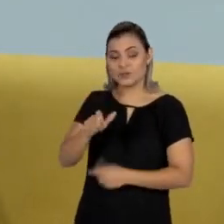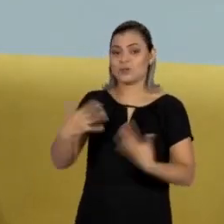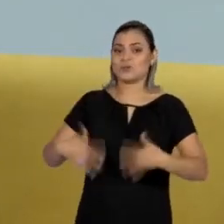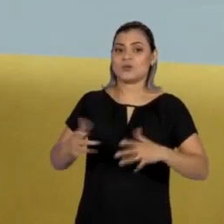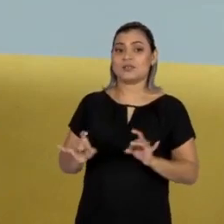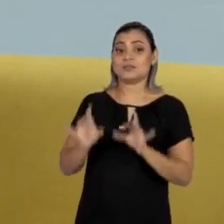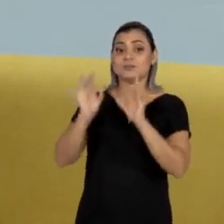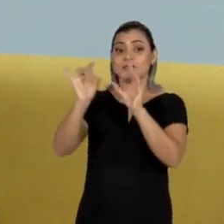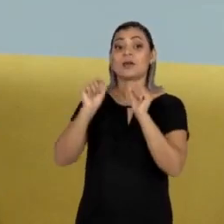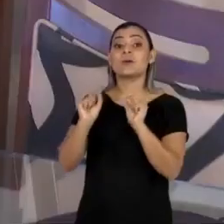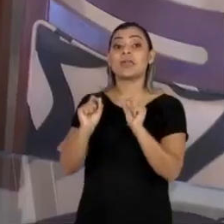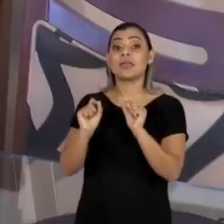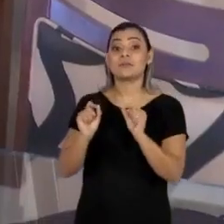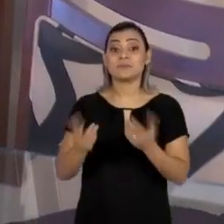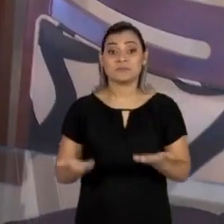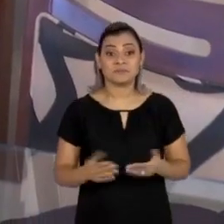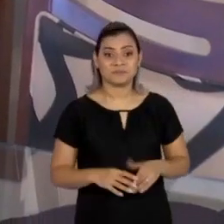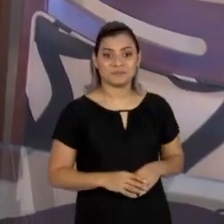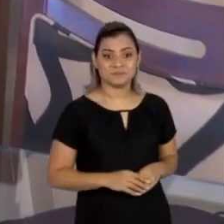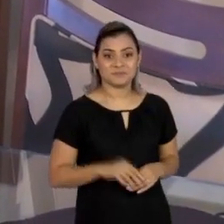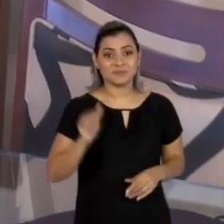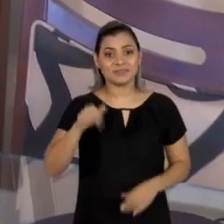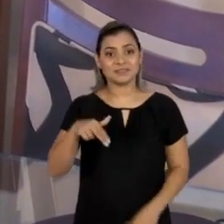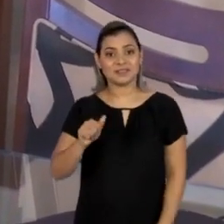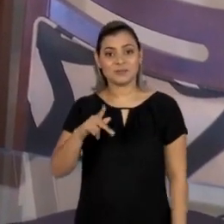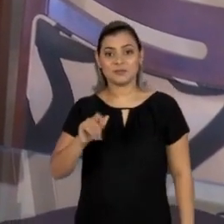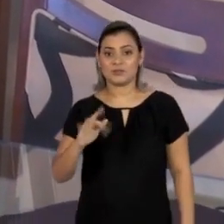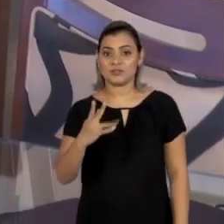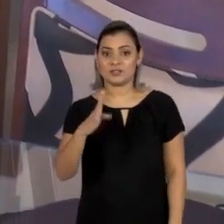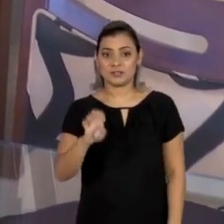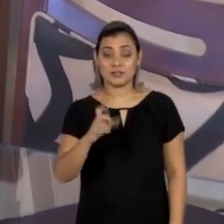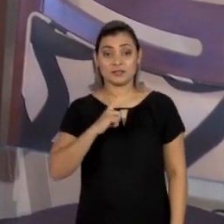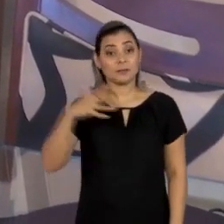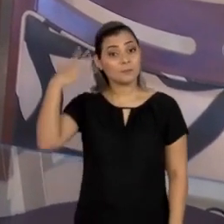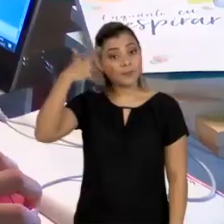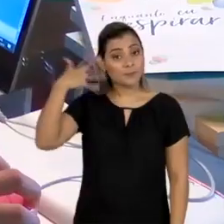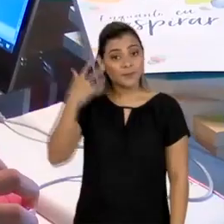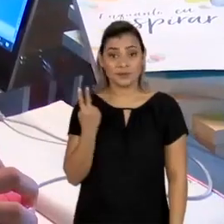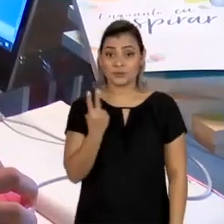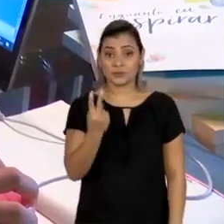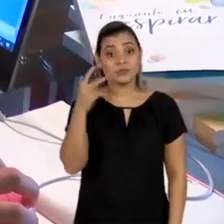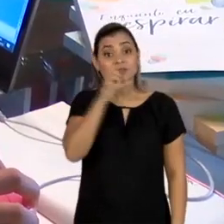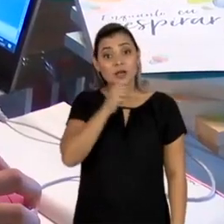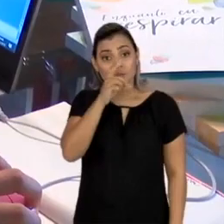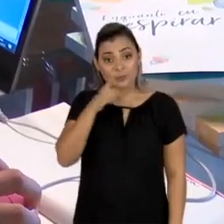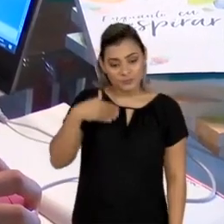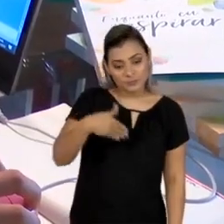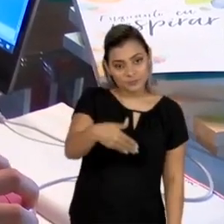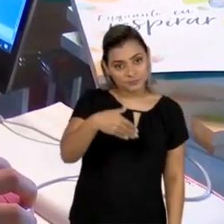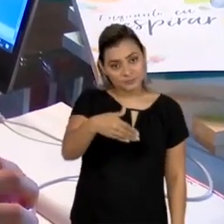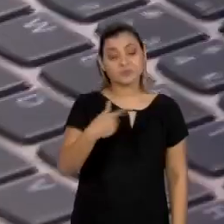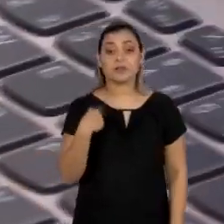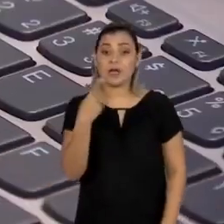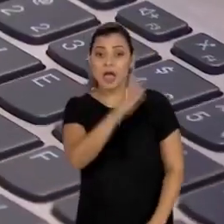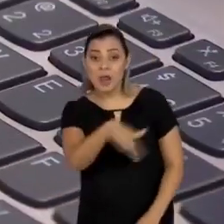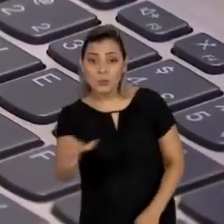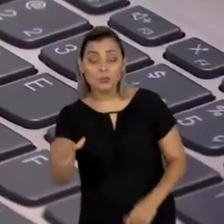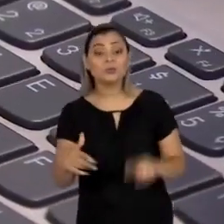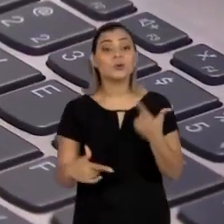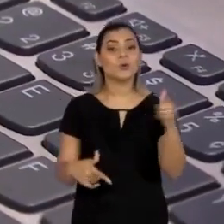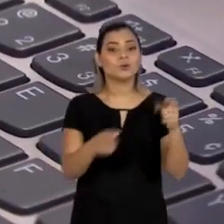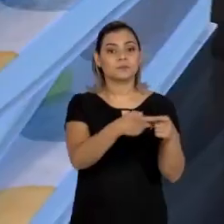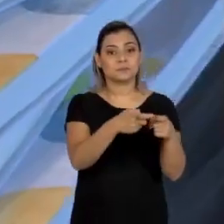muito especial. Ana Michele está preparando 2 palestras para este fim de semana. Uma para estudantes e outra